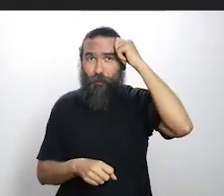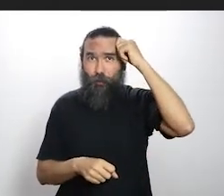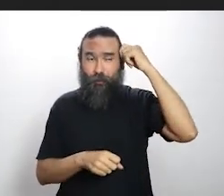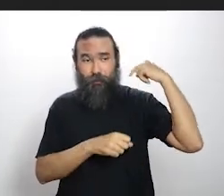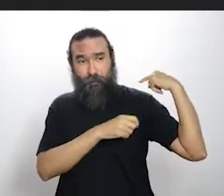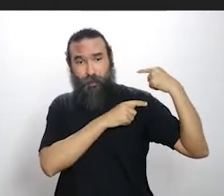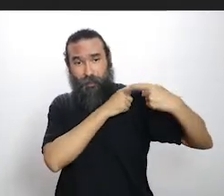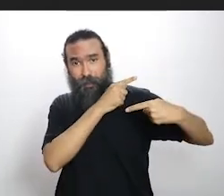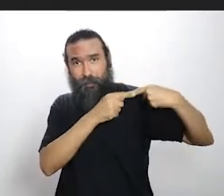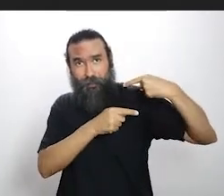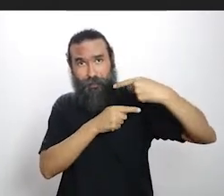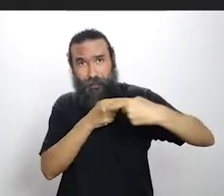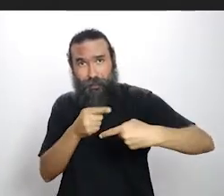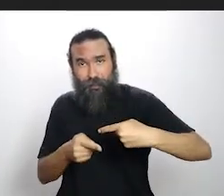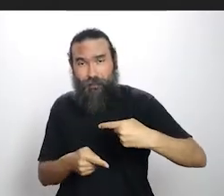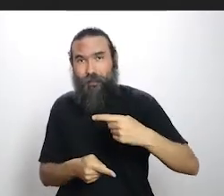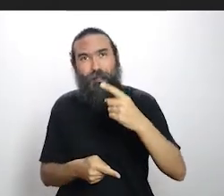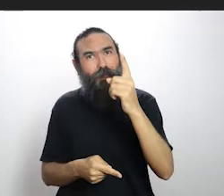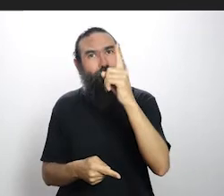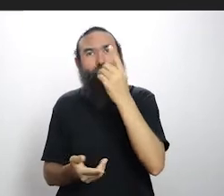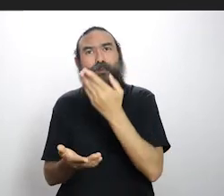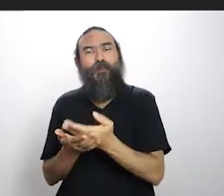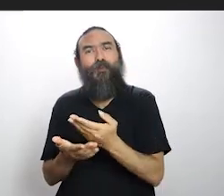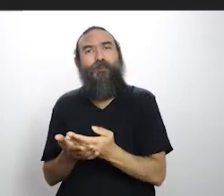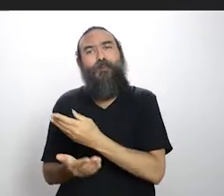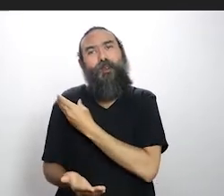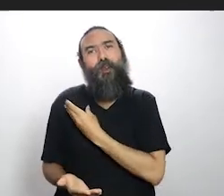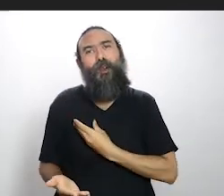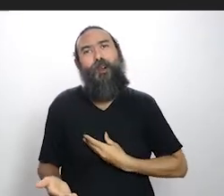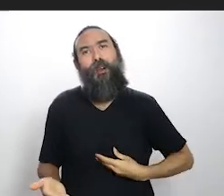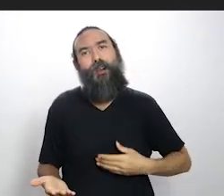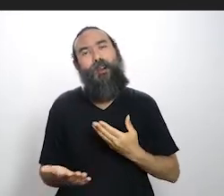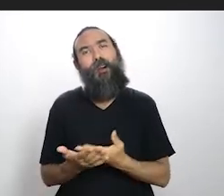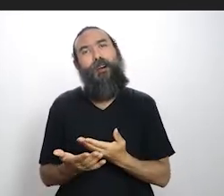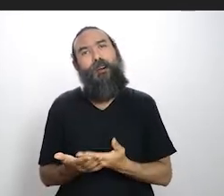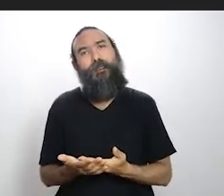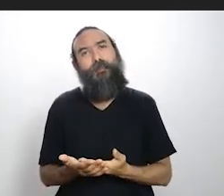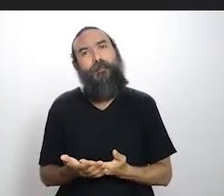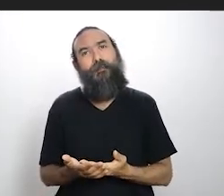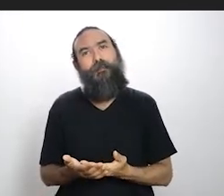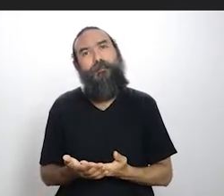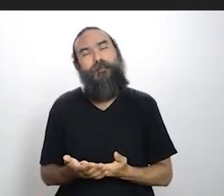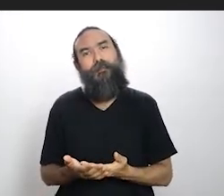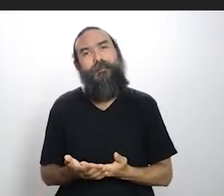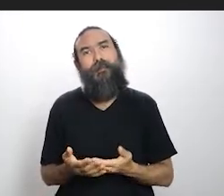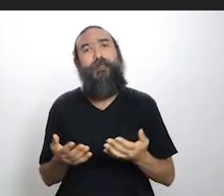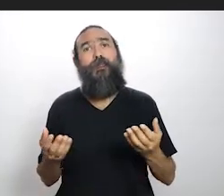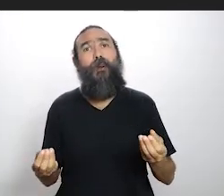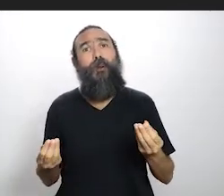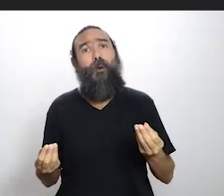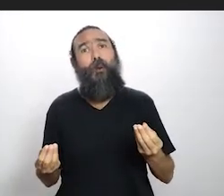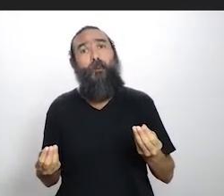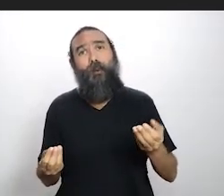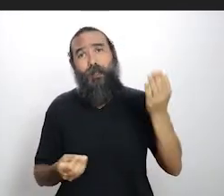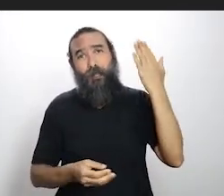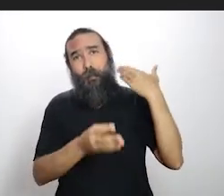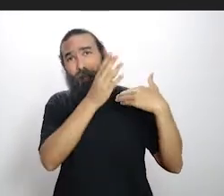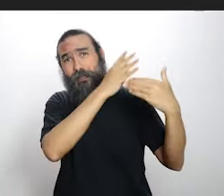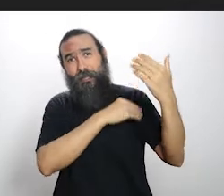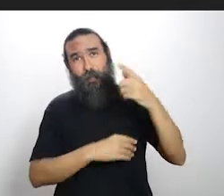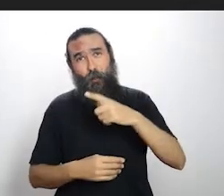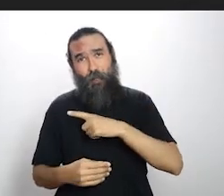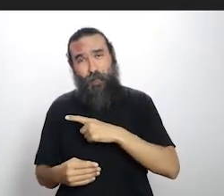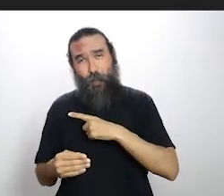E é importante a gente pensar que se tem uma lei que proíbe a entrada, é porque existe uma força